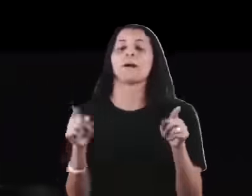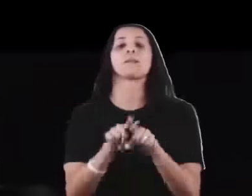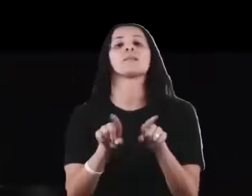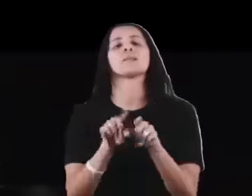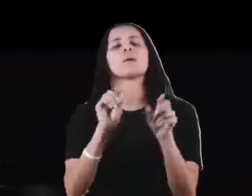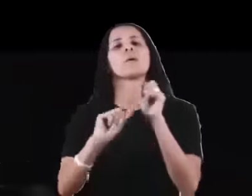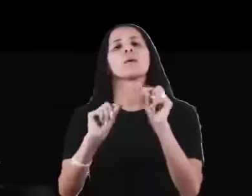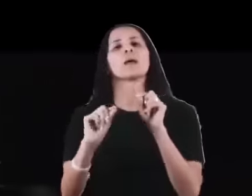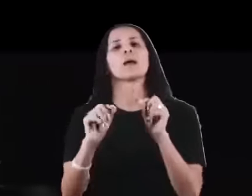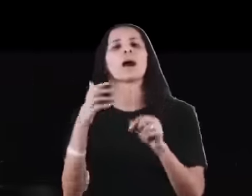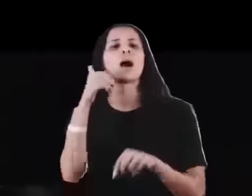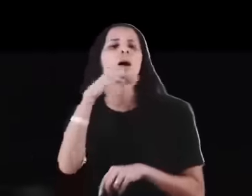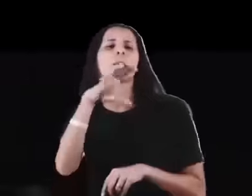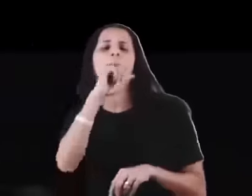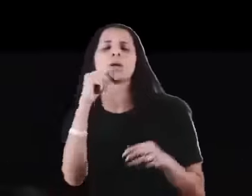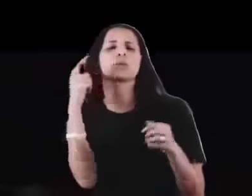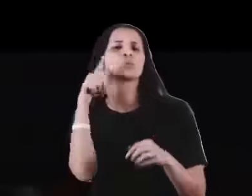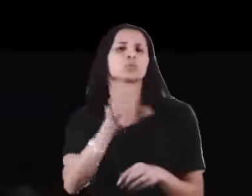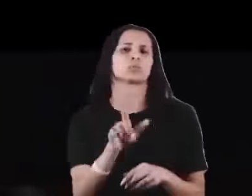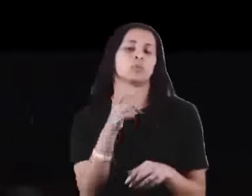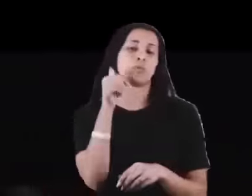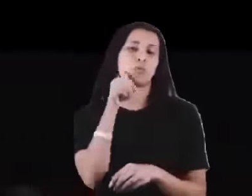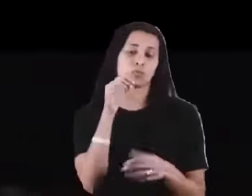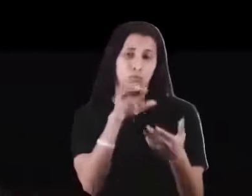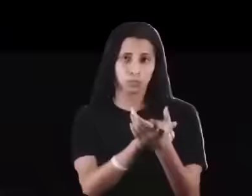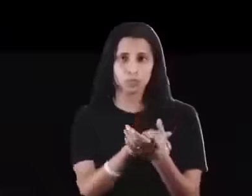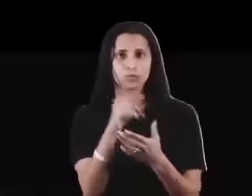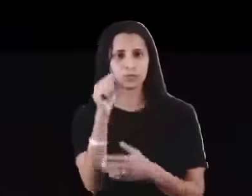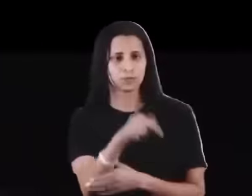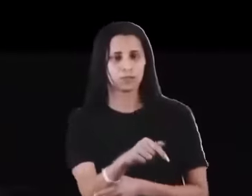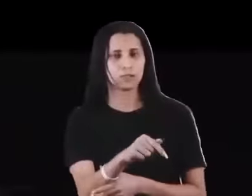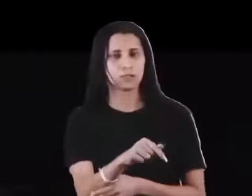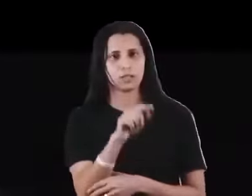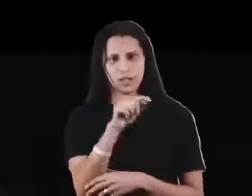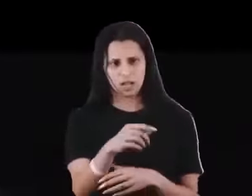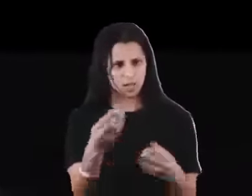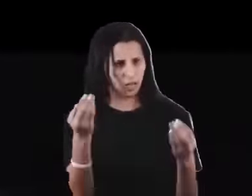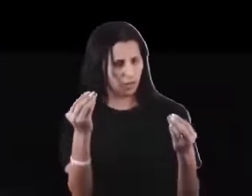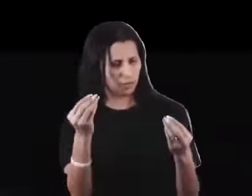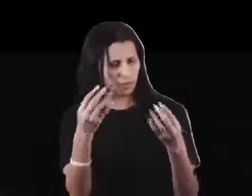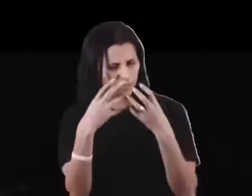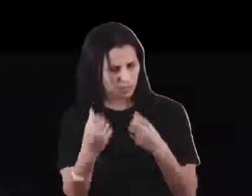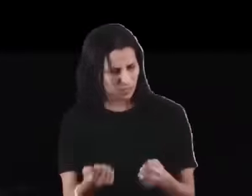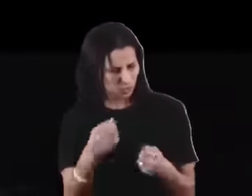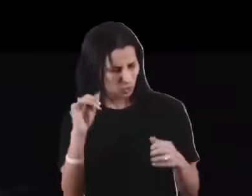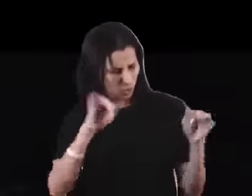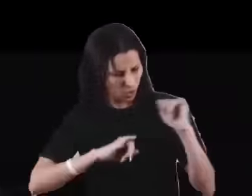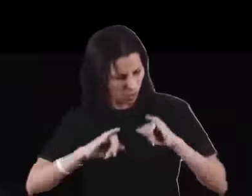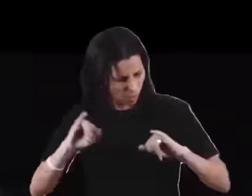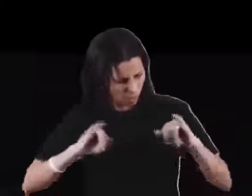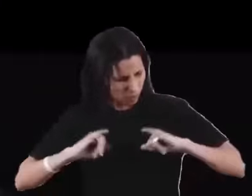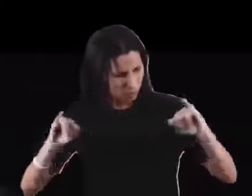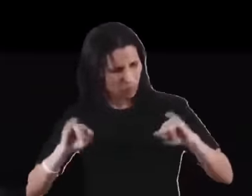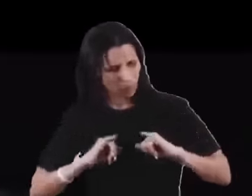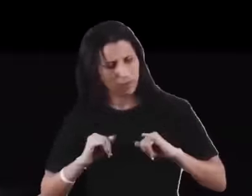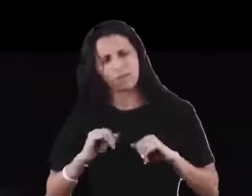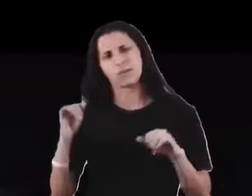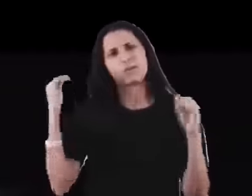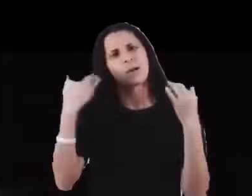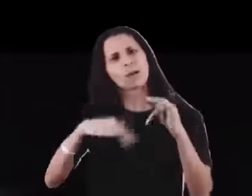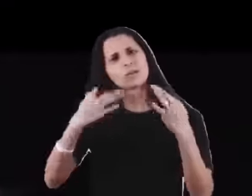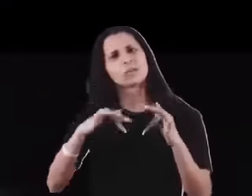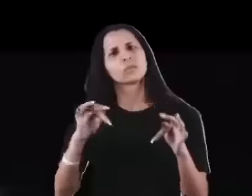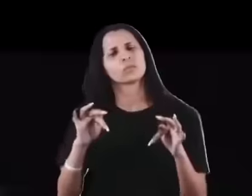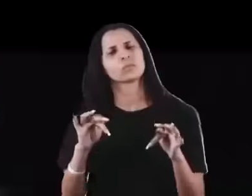que eu tô vendo ela não deixou a dor nem amargura tomar conta do coração dela ela disse eu mesmo consigo uma